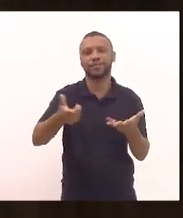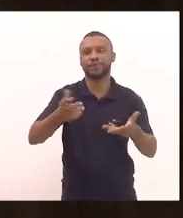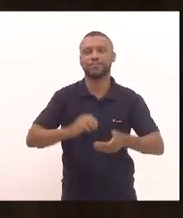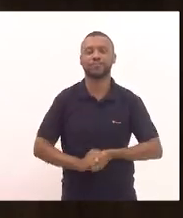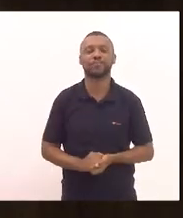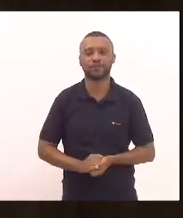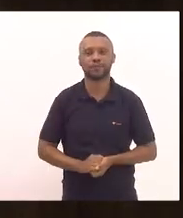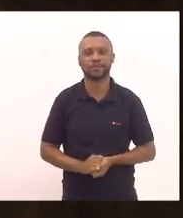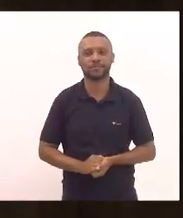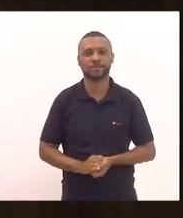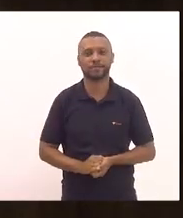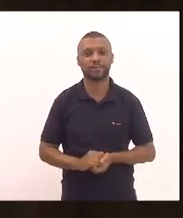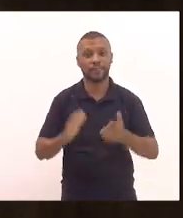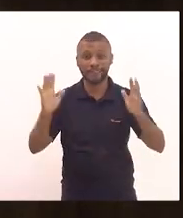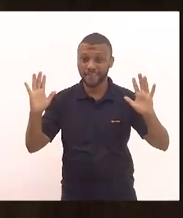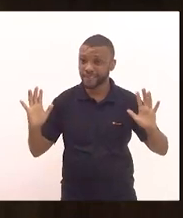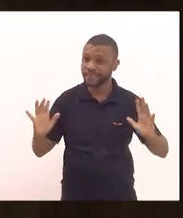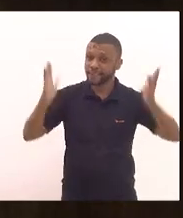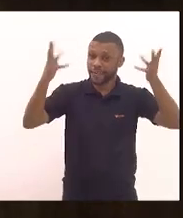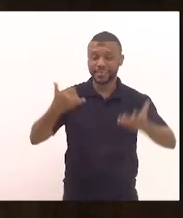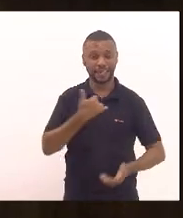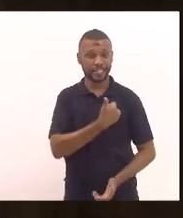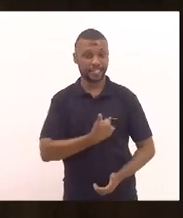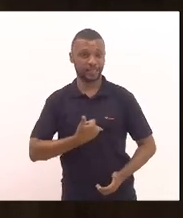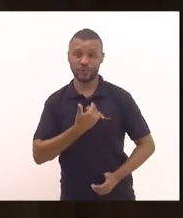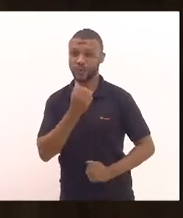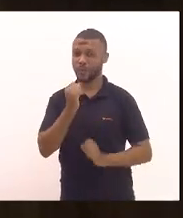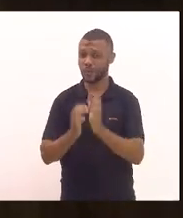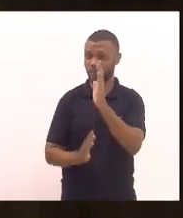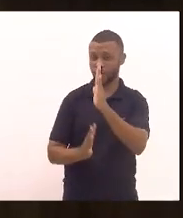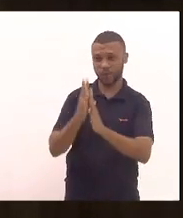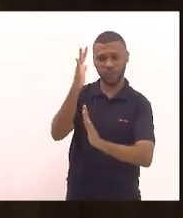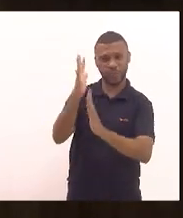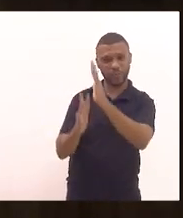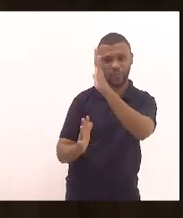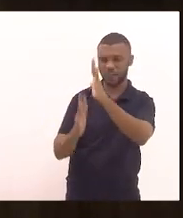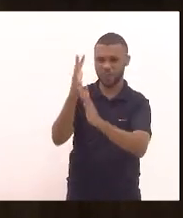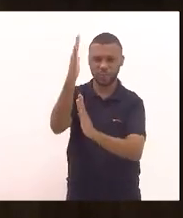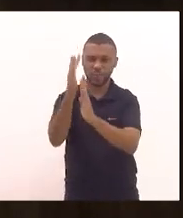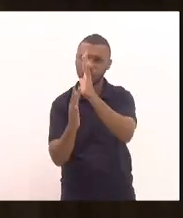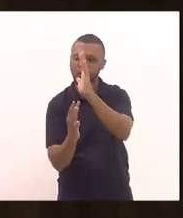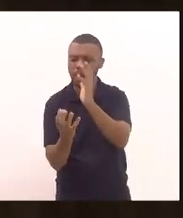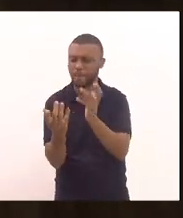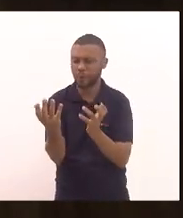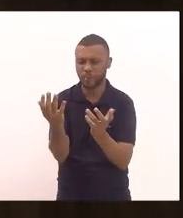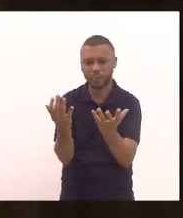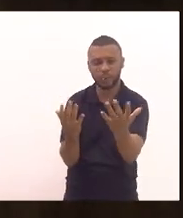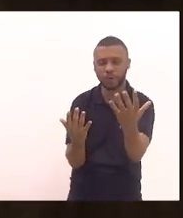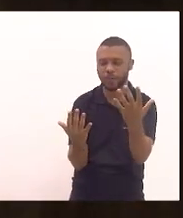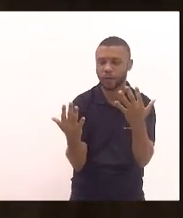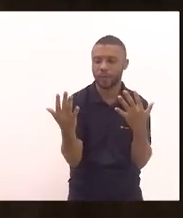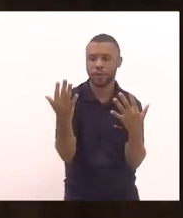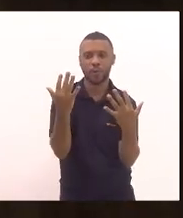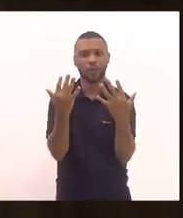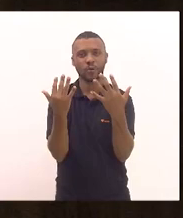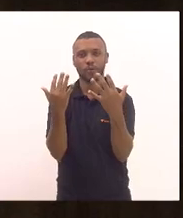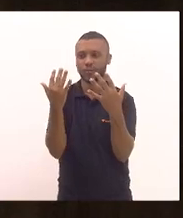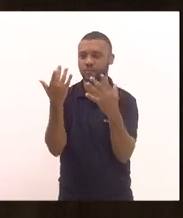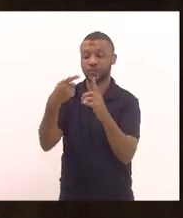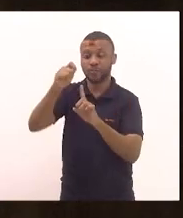poemazinho. Festa São João, fogo das fogueiras e dos fogos